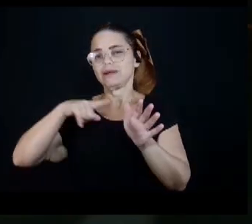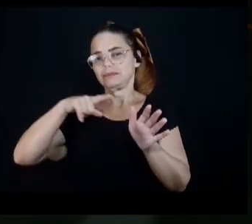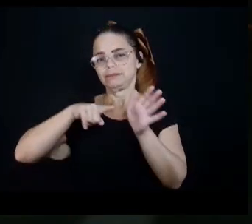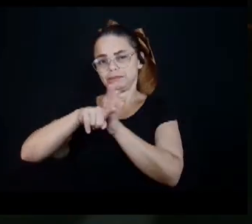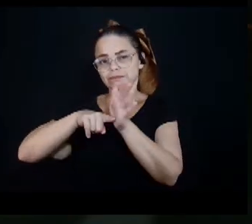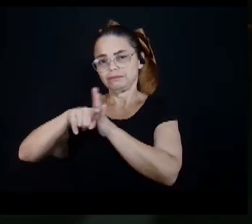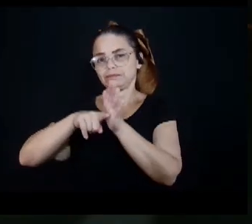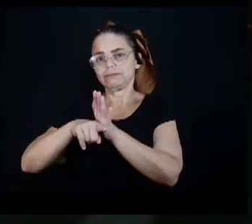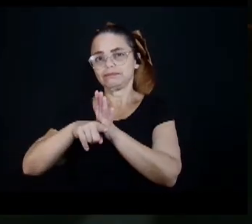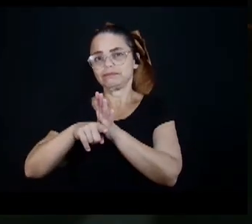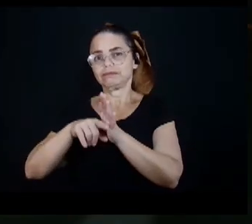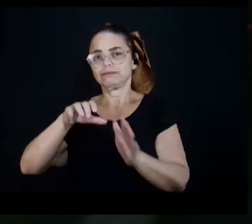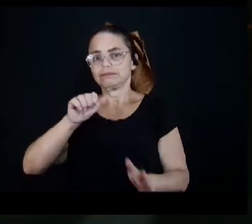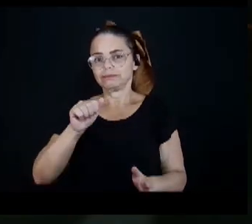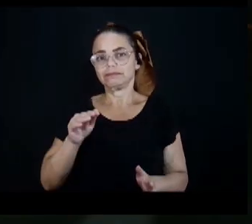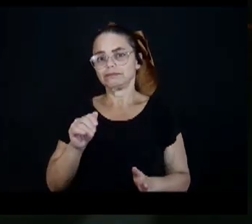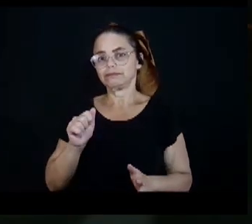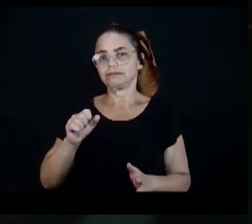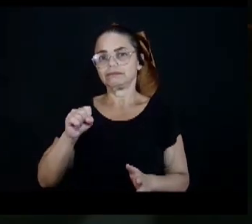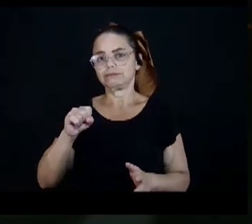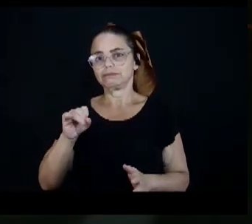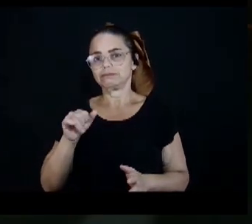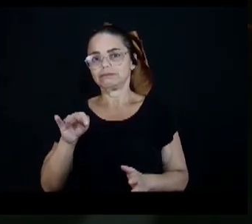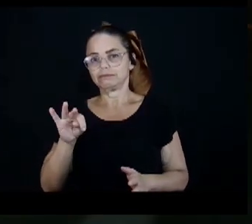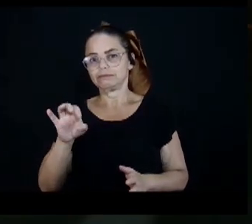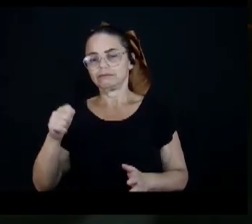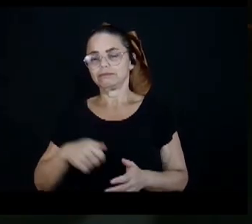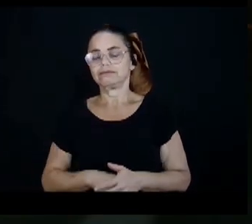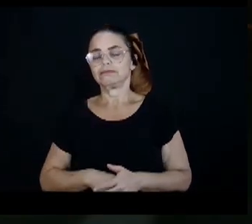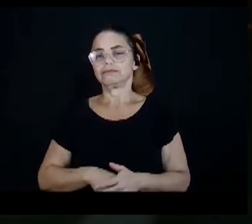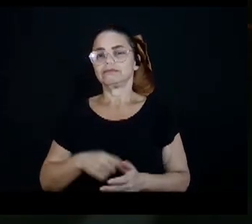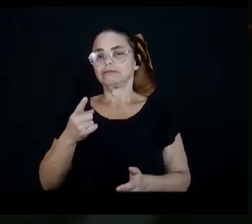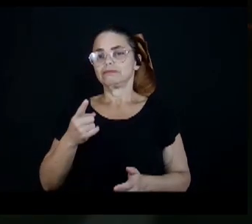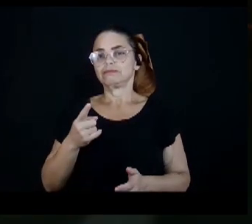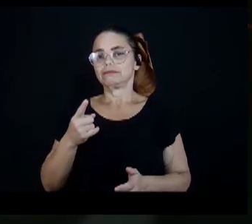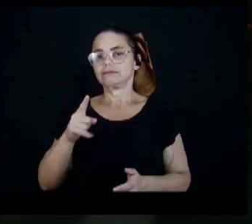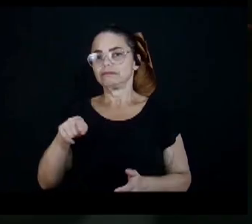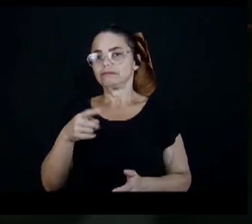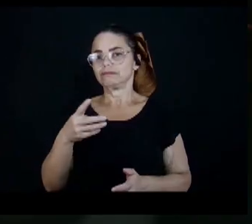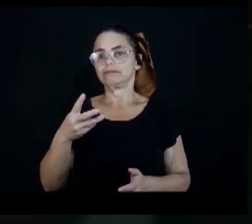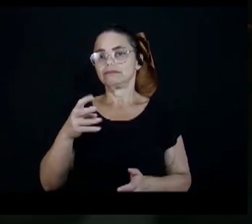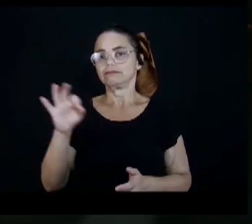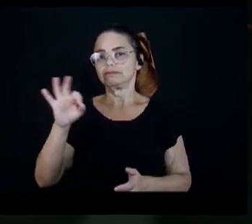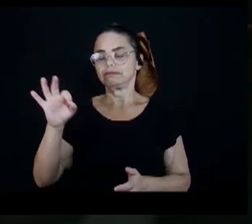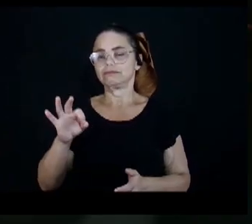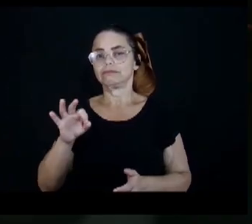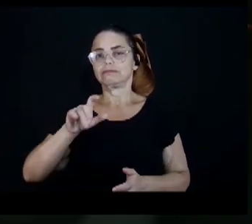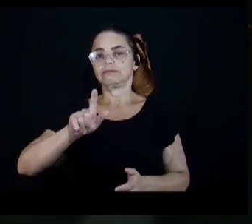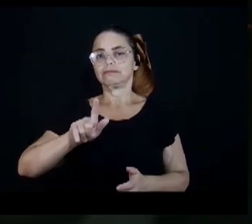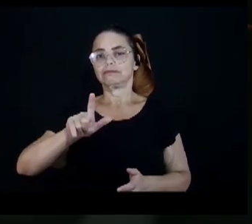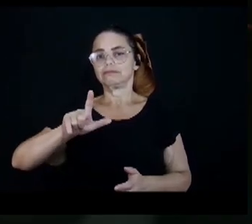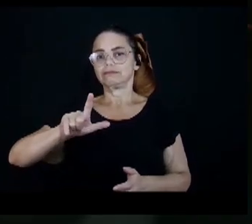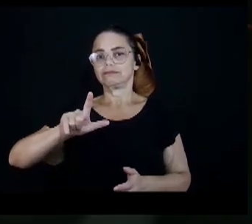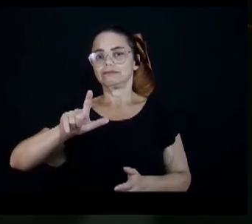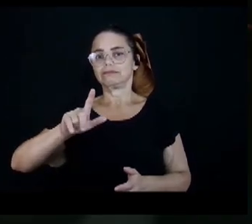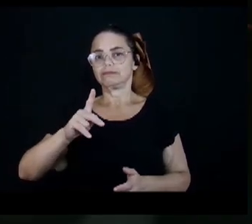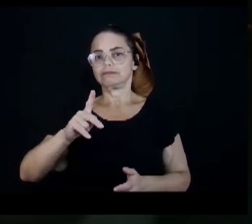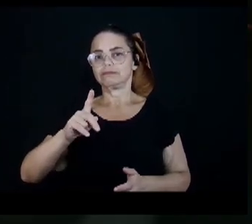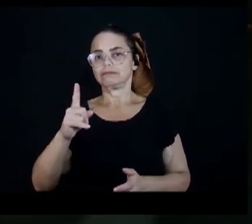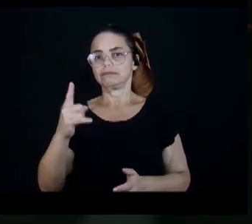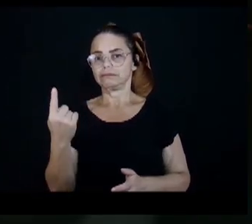que mostra que quase um terço dos usuários de GLP-1 passou a sair menos para comer